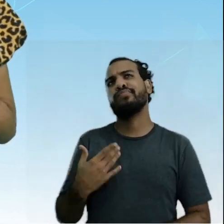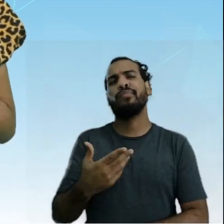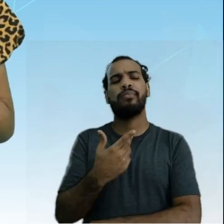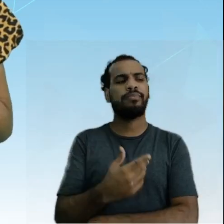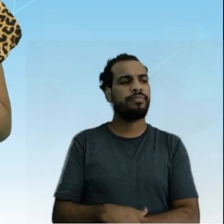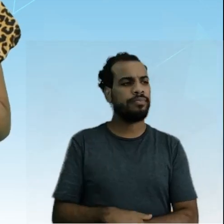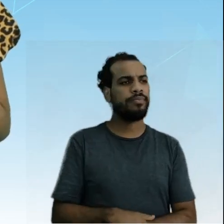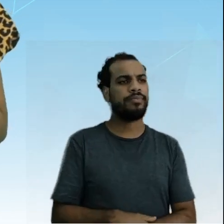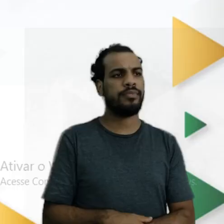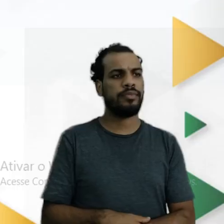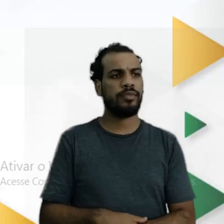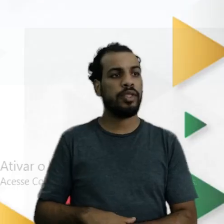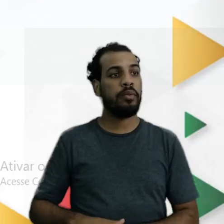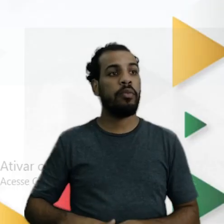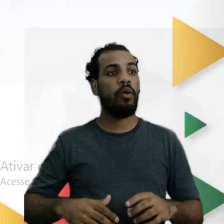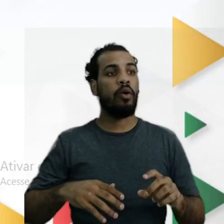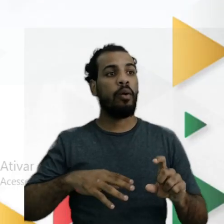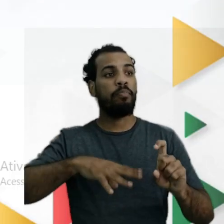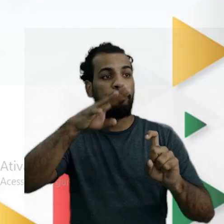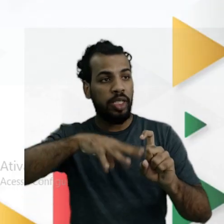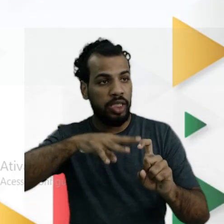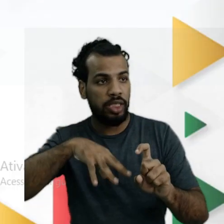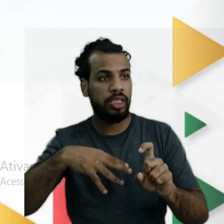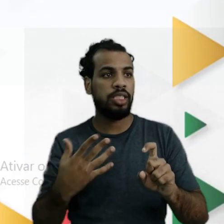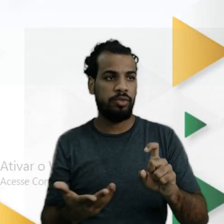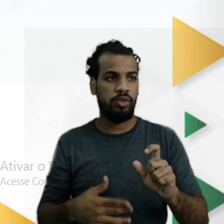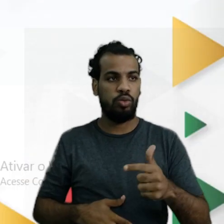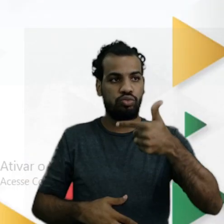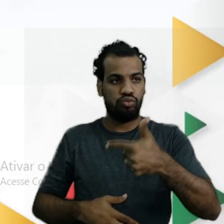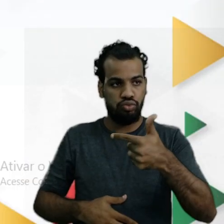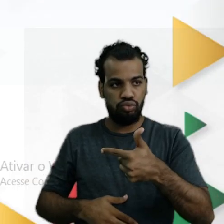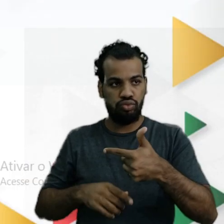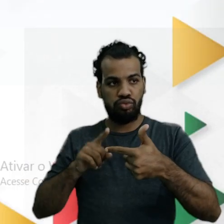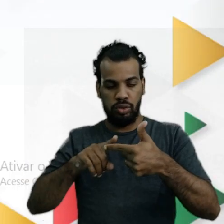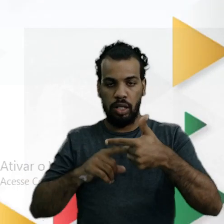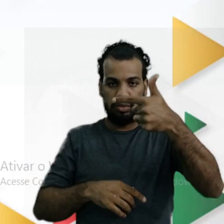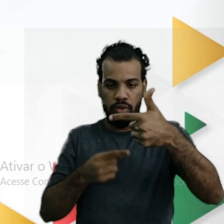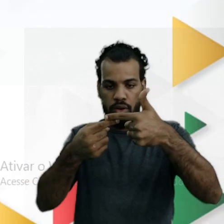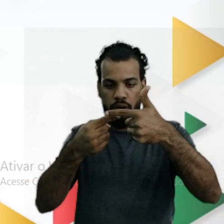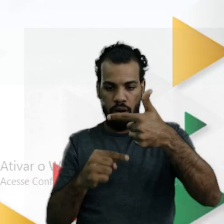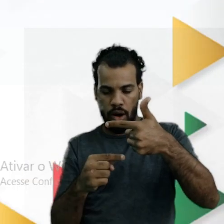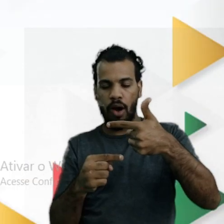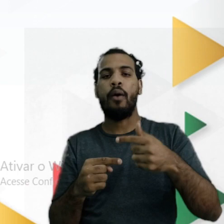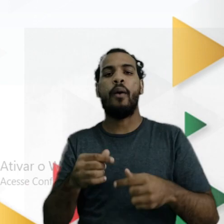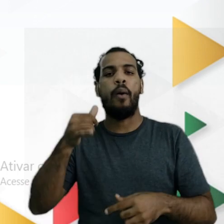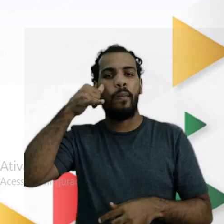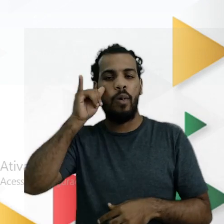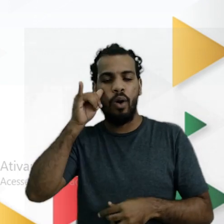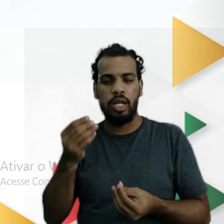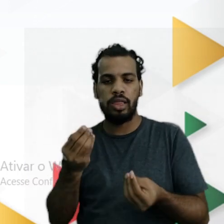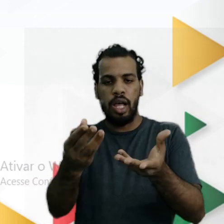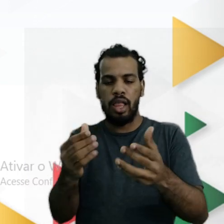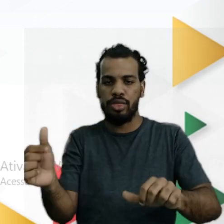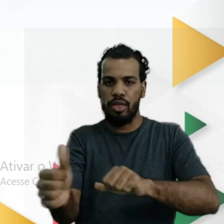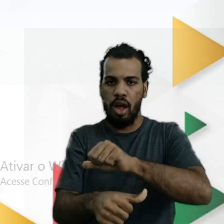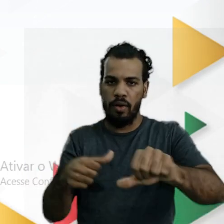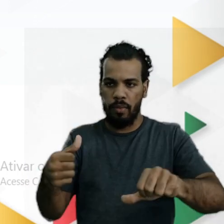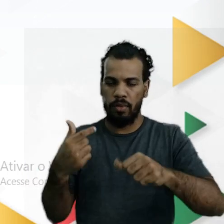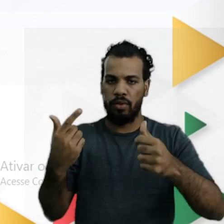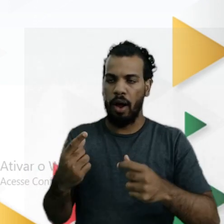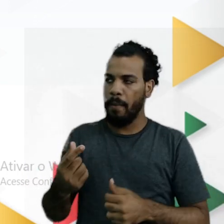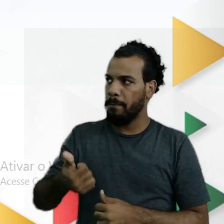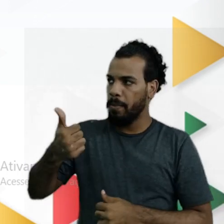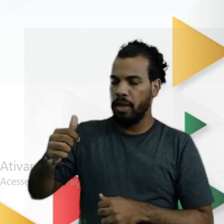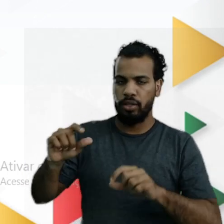ah, misticismo também o nós temos. misticismo é o segundo ponto, o boi que traz a transformação, como a gente pode ver na